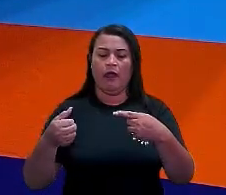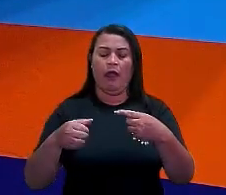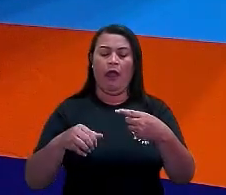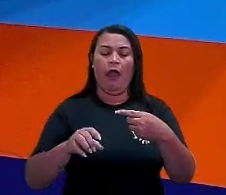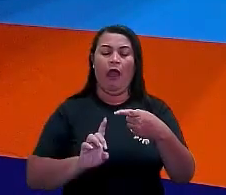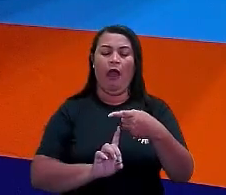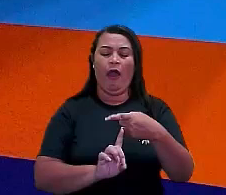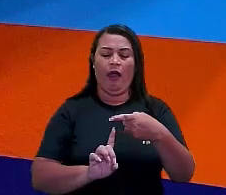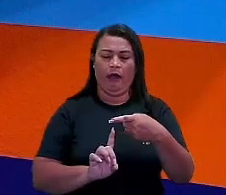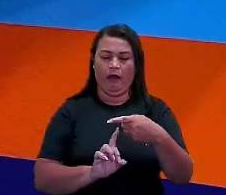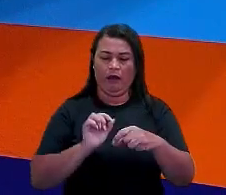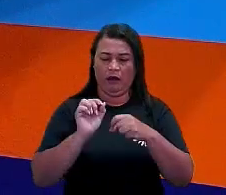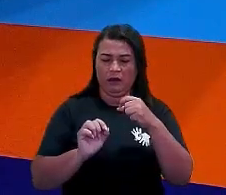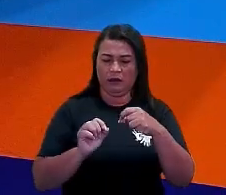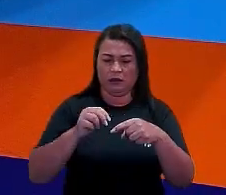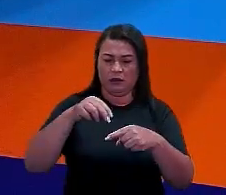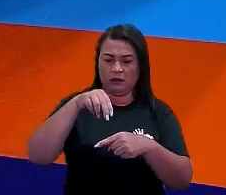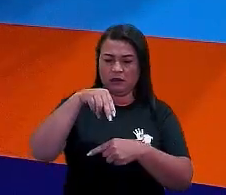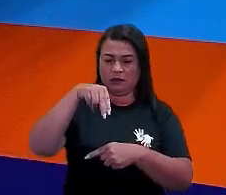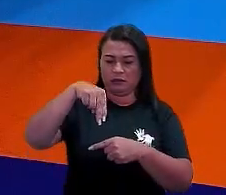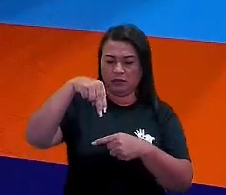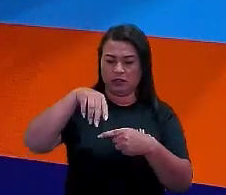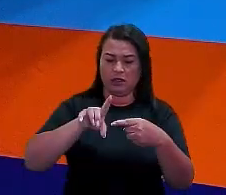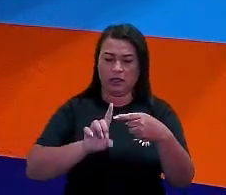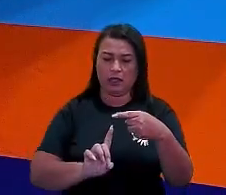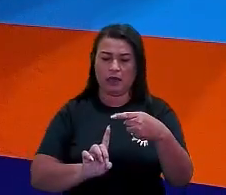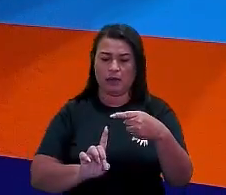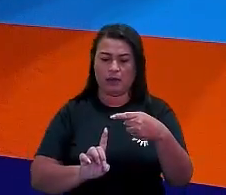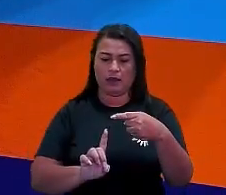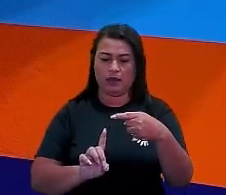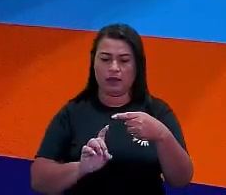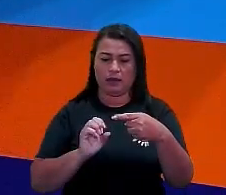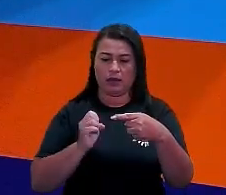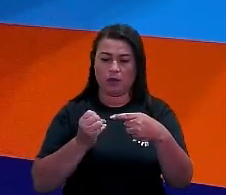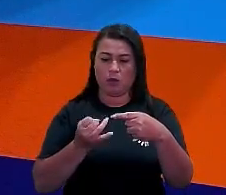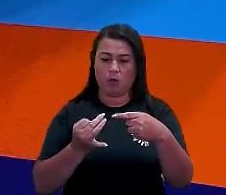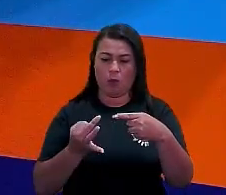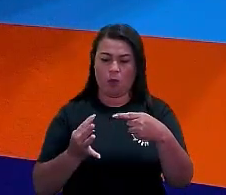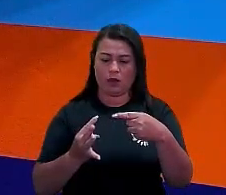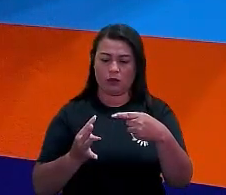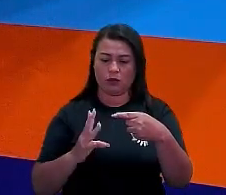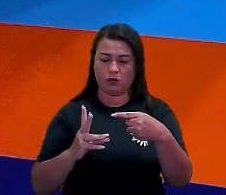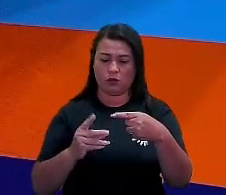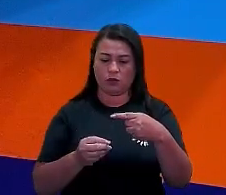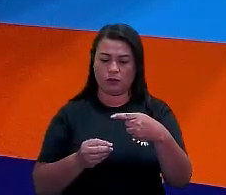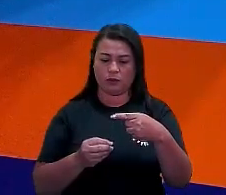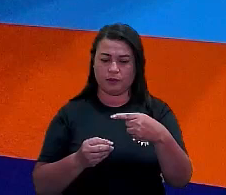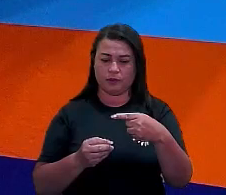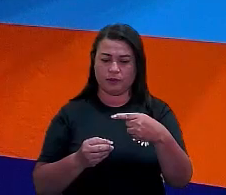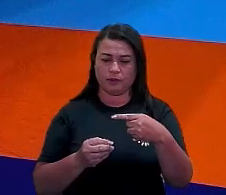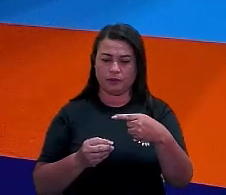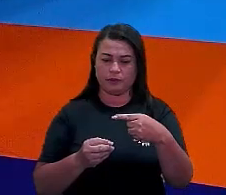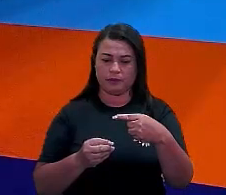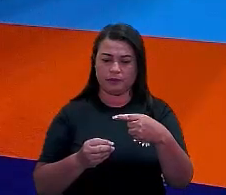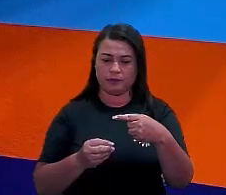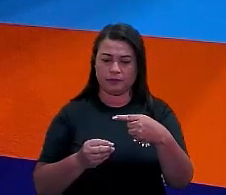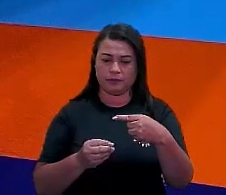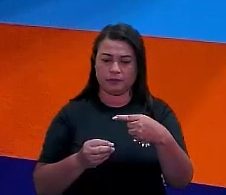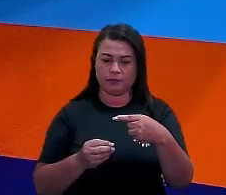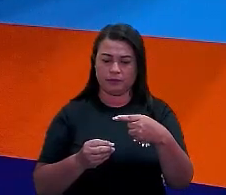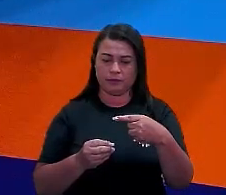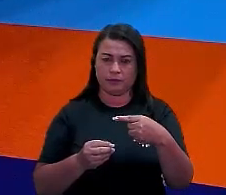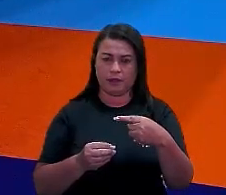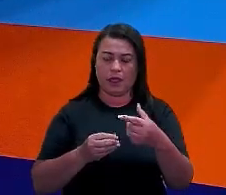o denominador é a quantidade de partes em que o todo foi dividido, tá certo? Então,